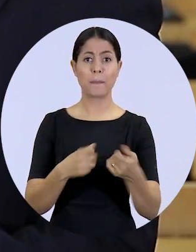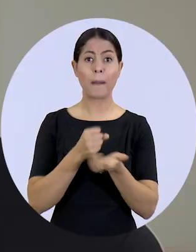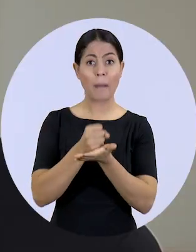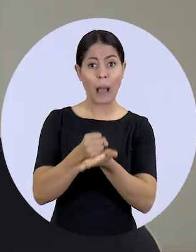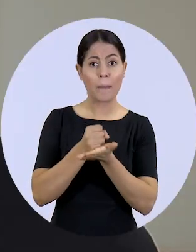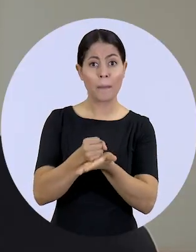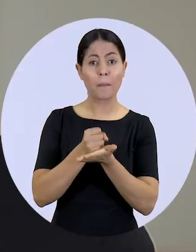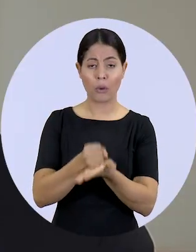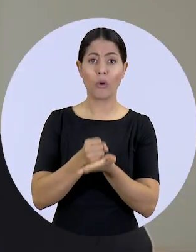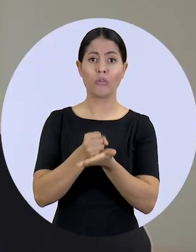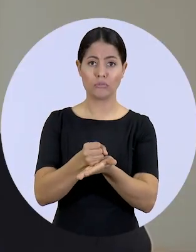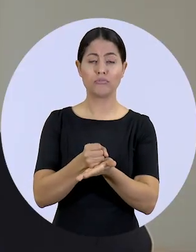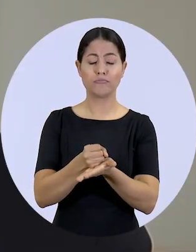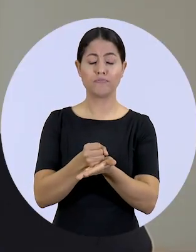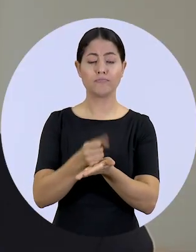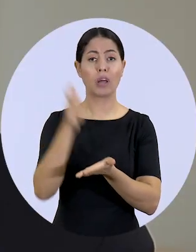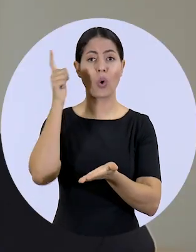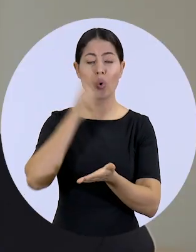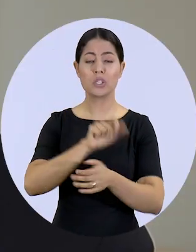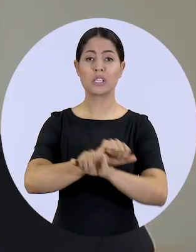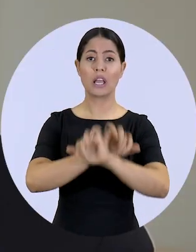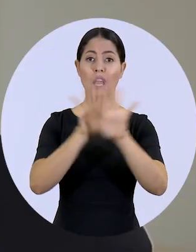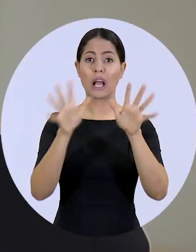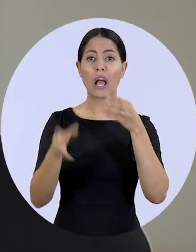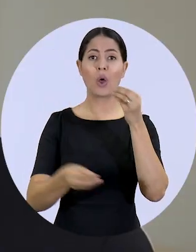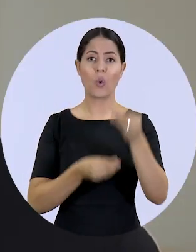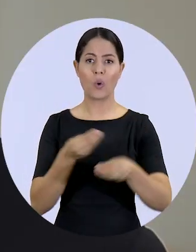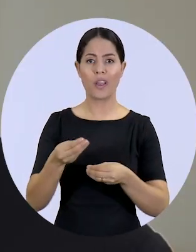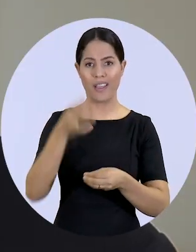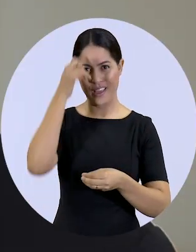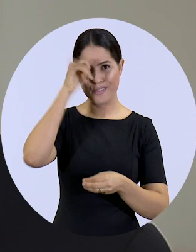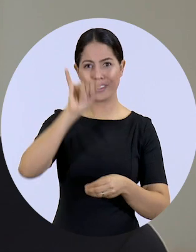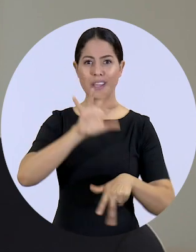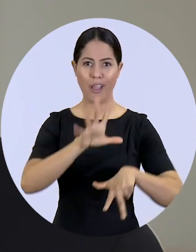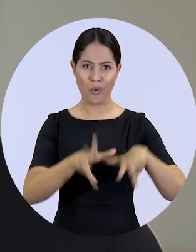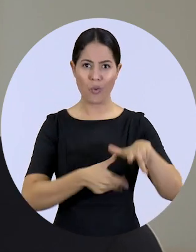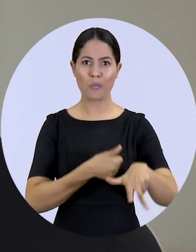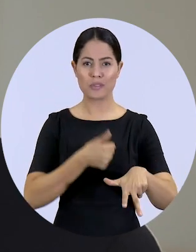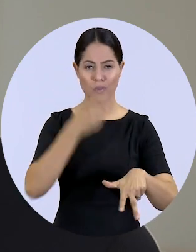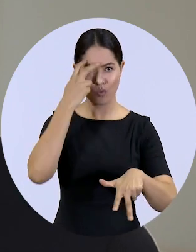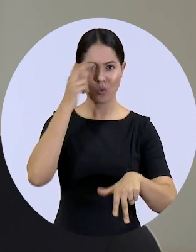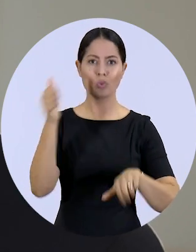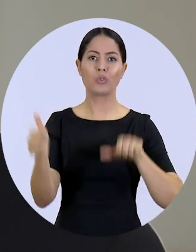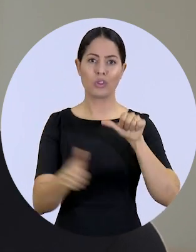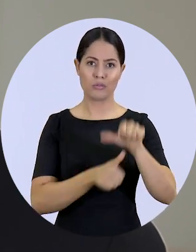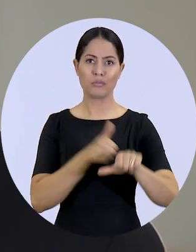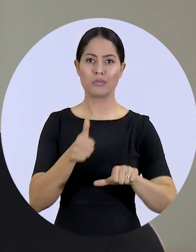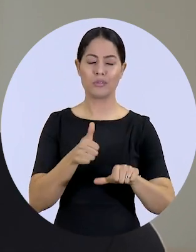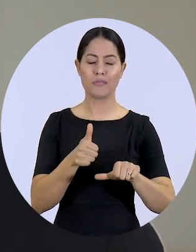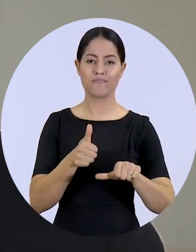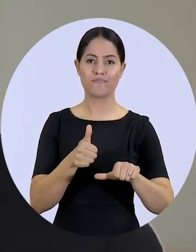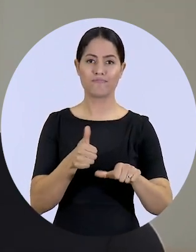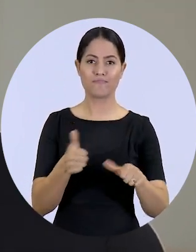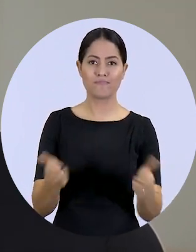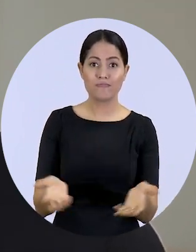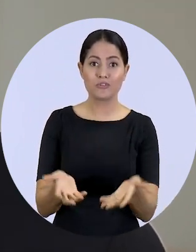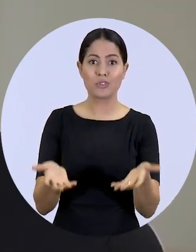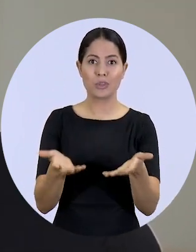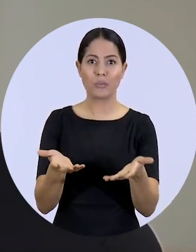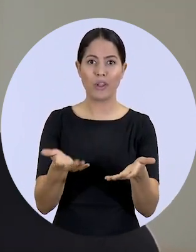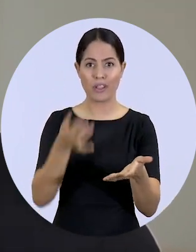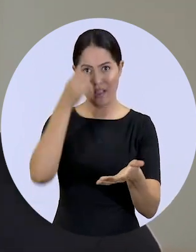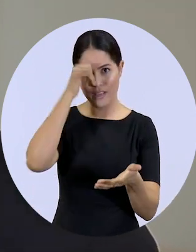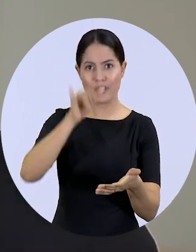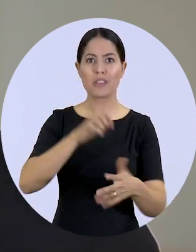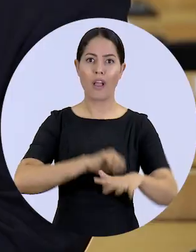vai auxiliar nessa mentalidade anticorrupção e, com isso, coibir ou pelo menos desestimular